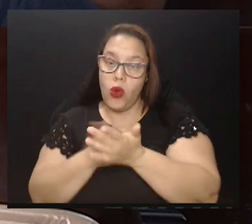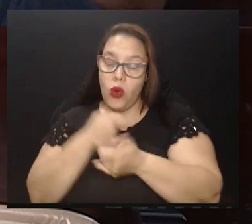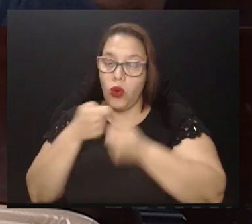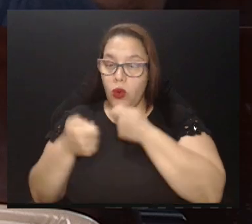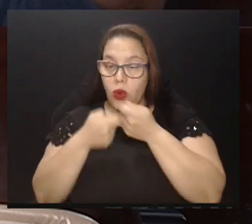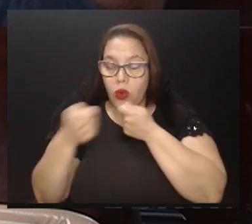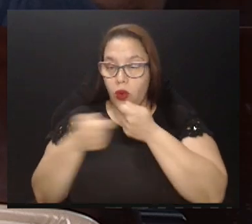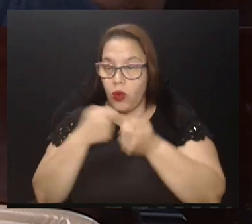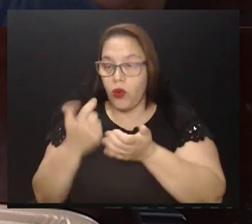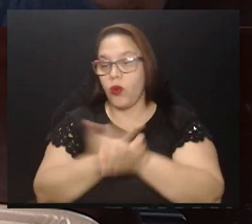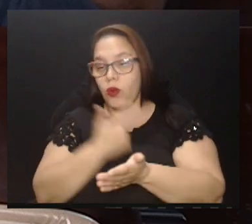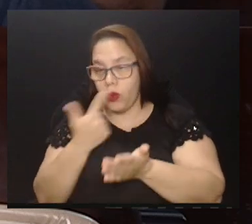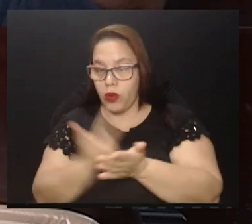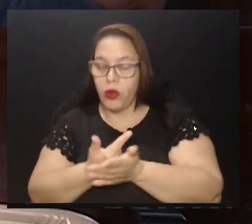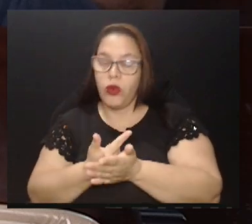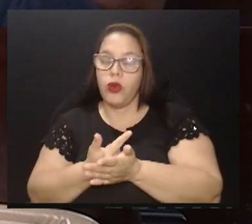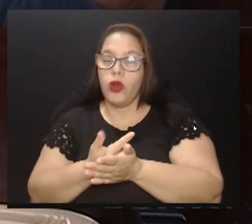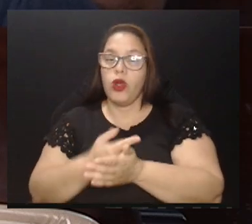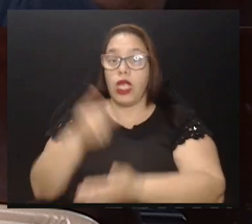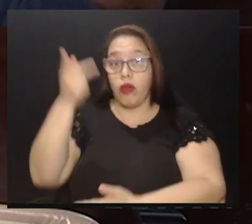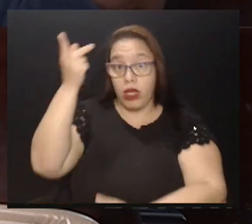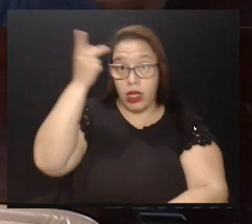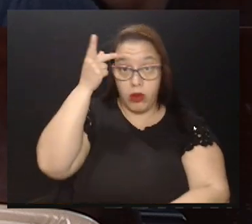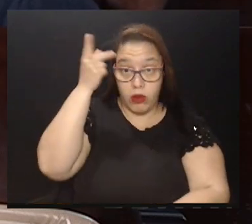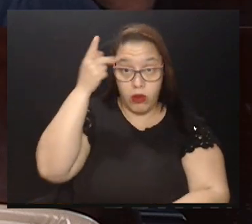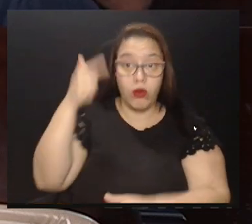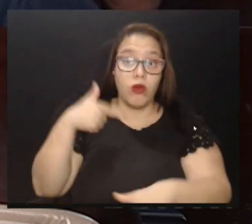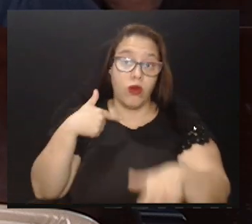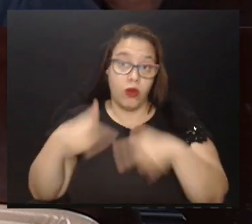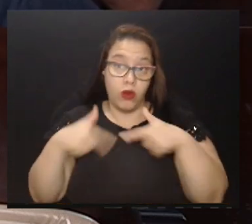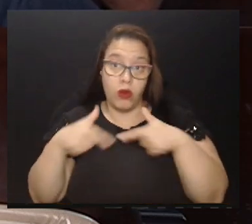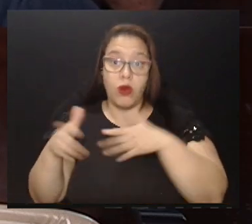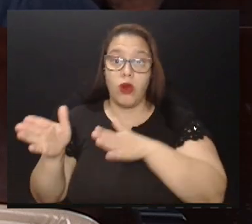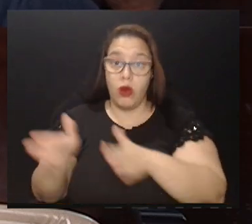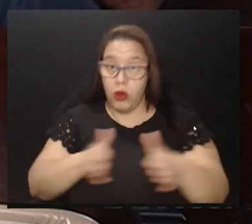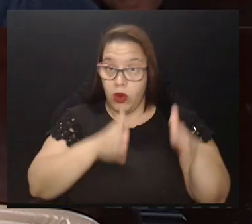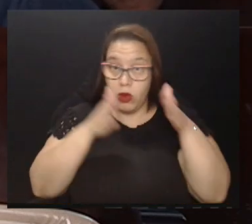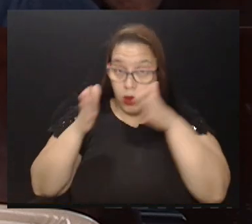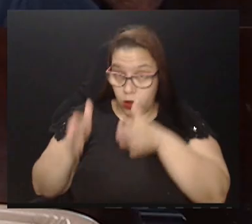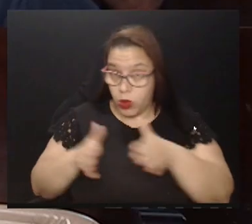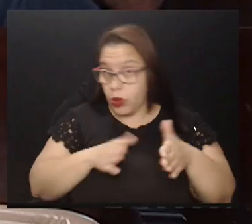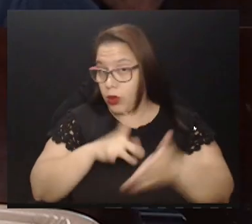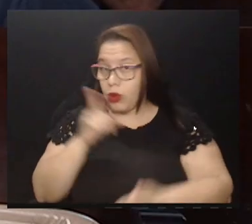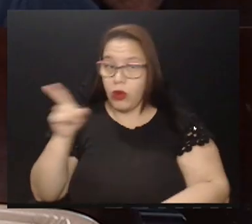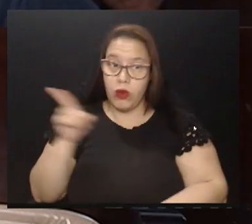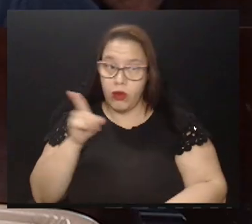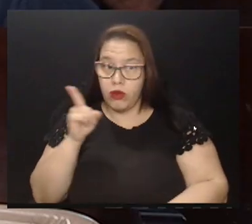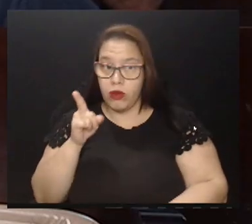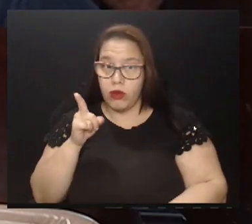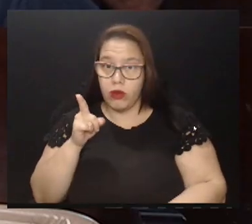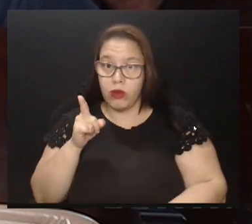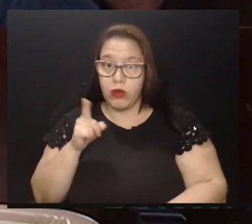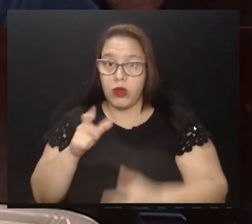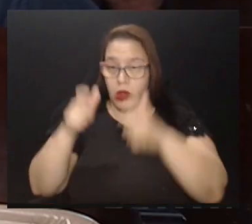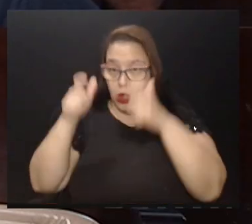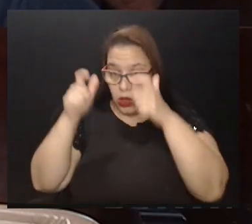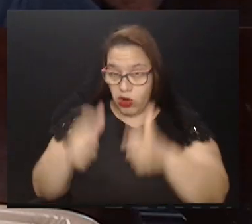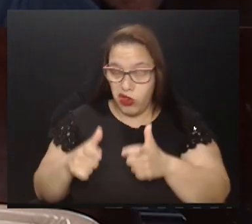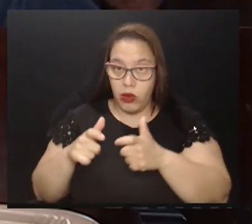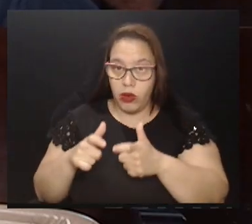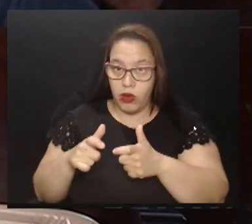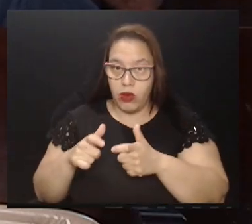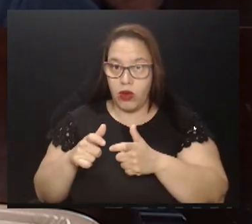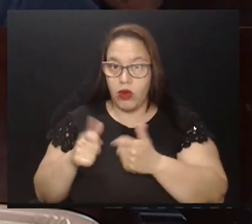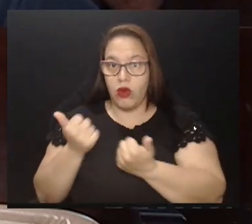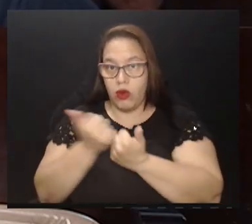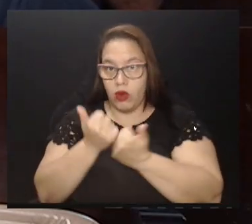estava em São Paulo, trabalhava numa produtora lá, né? E aí a produtora não deu certo, tal. Na verdade, eu era um dos sócios da produtora. A produtora não deu